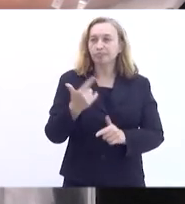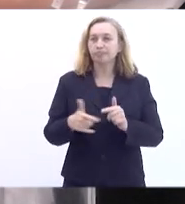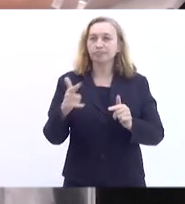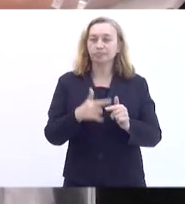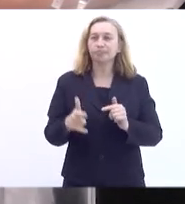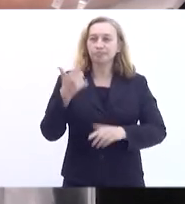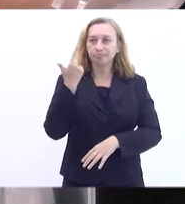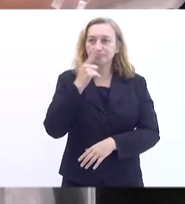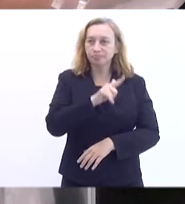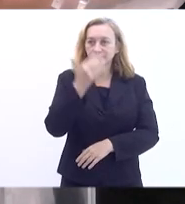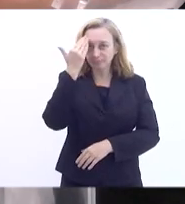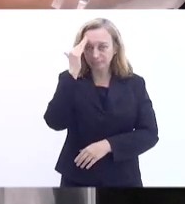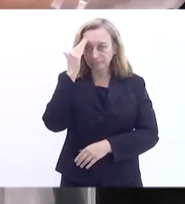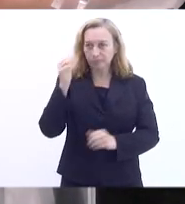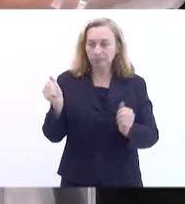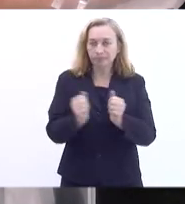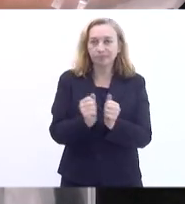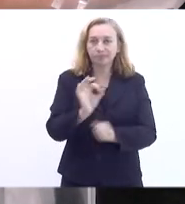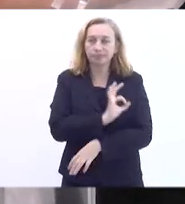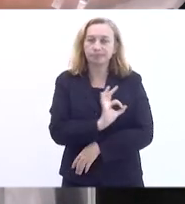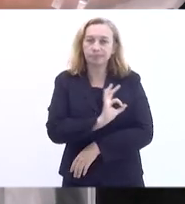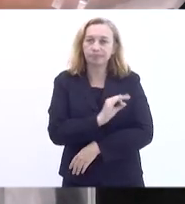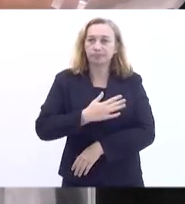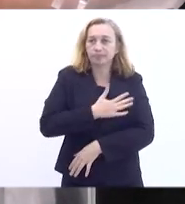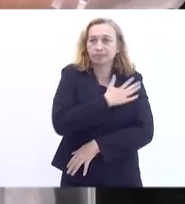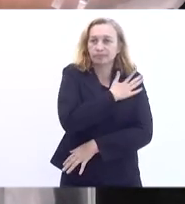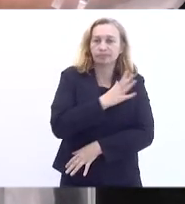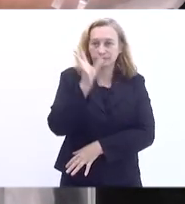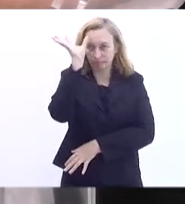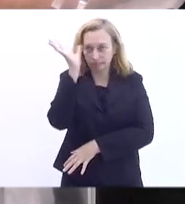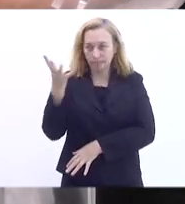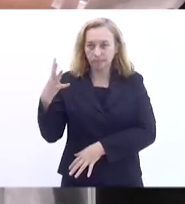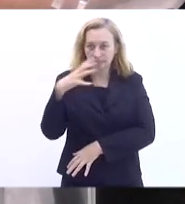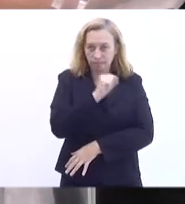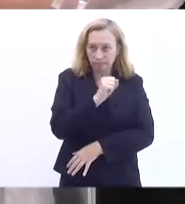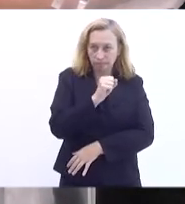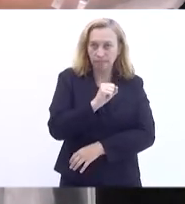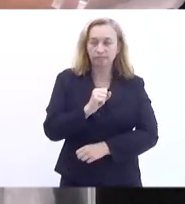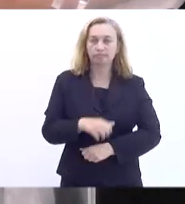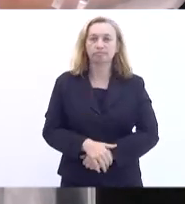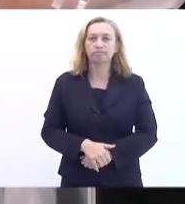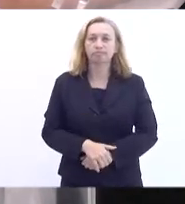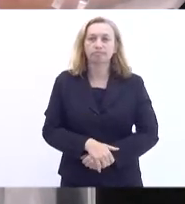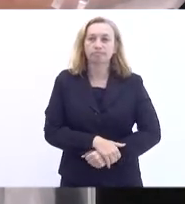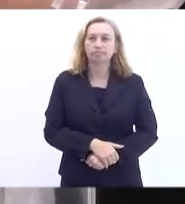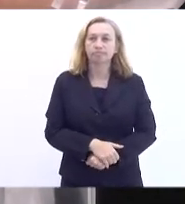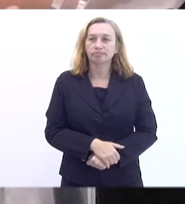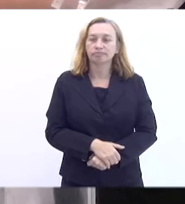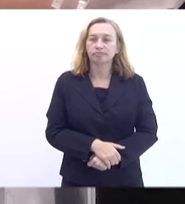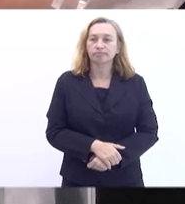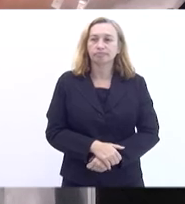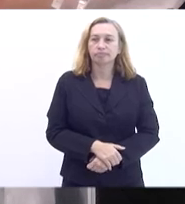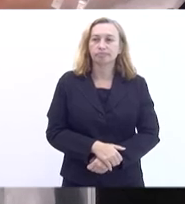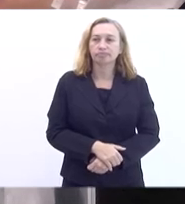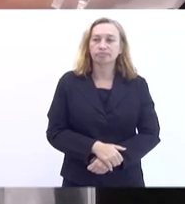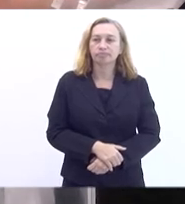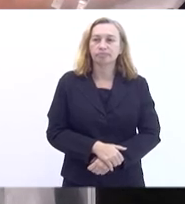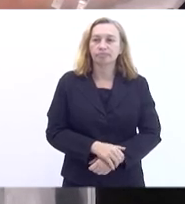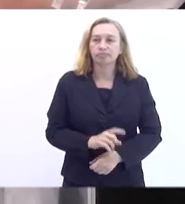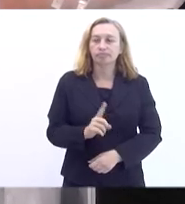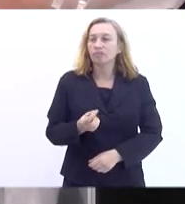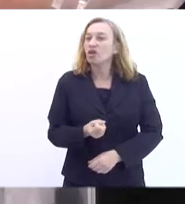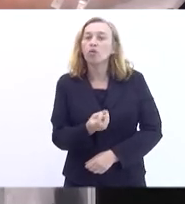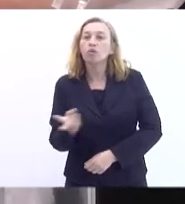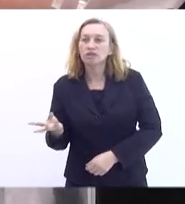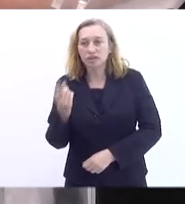tentar ver se a gente consegue o entendimento junto à polícia militar para que esse casos a fala de uma vez por todas e resolver não é o